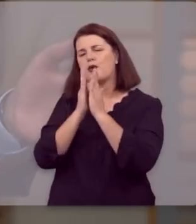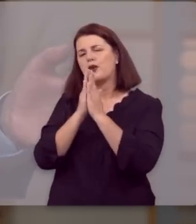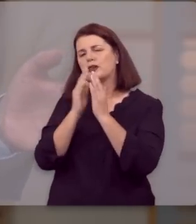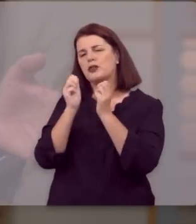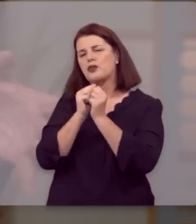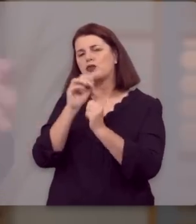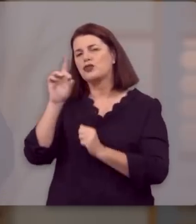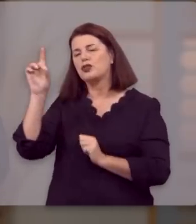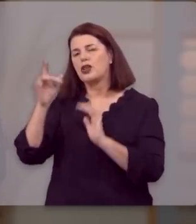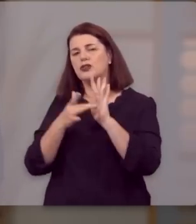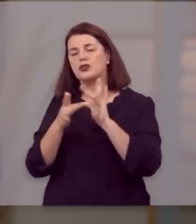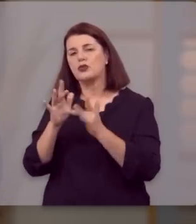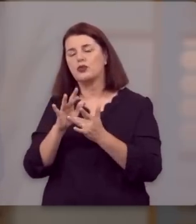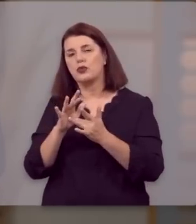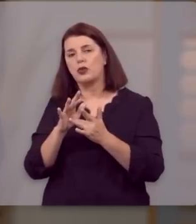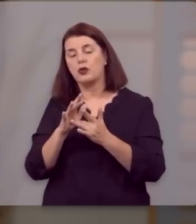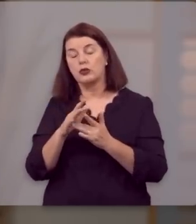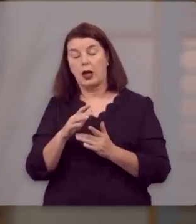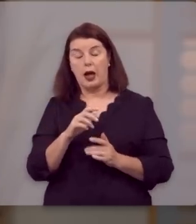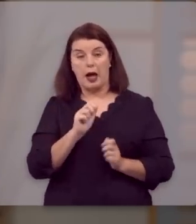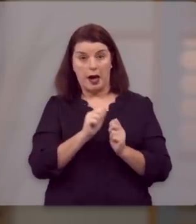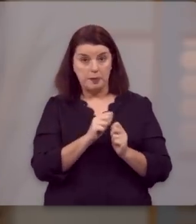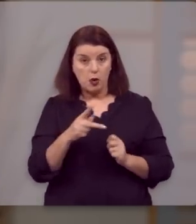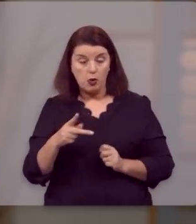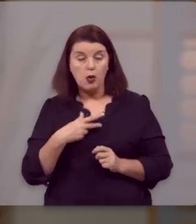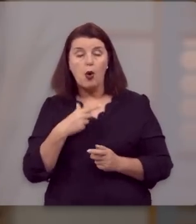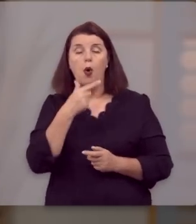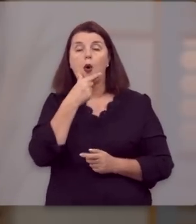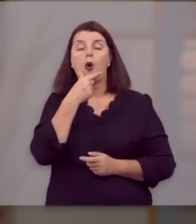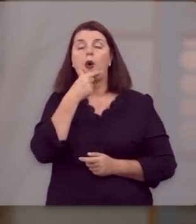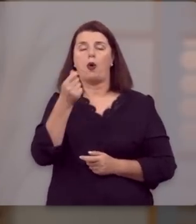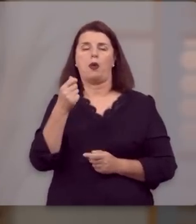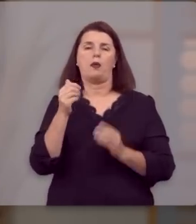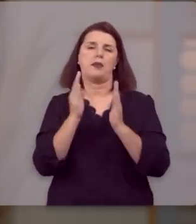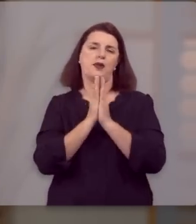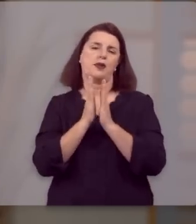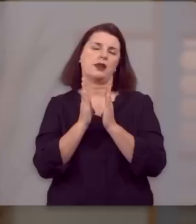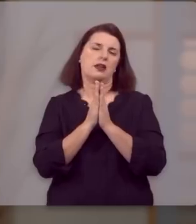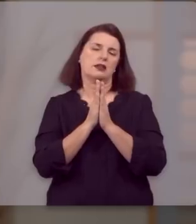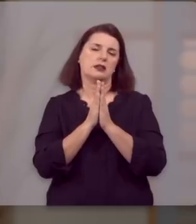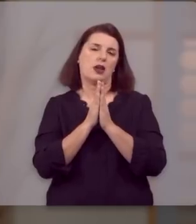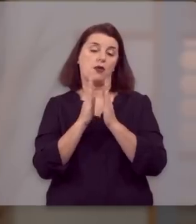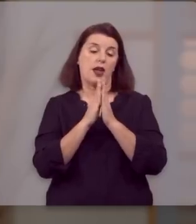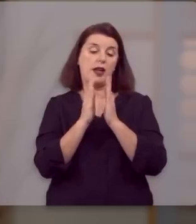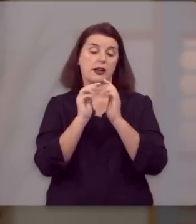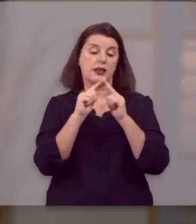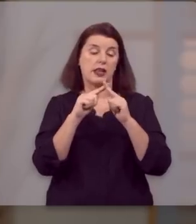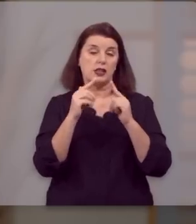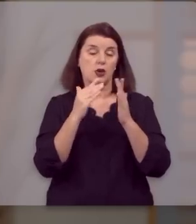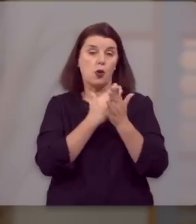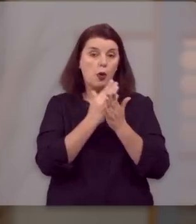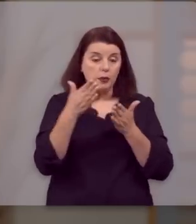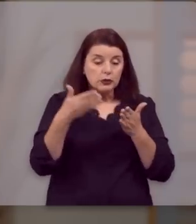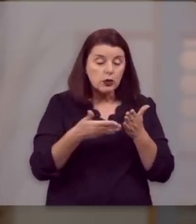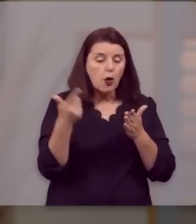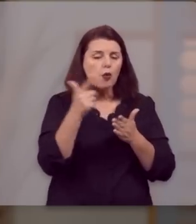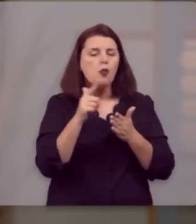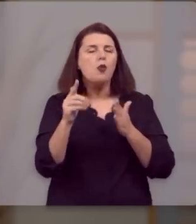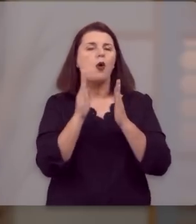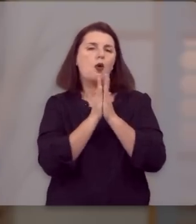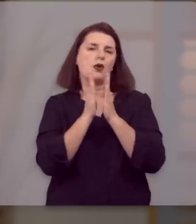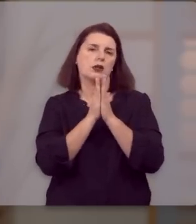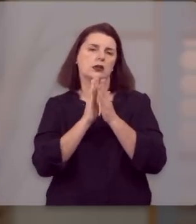Jesus. Os apóstolos foram homens de oração, e a igreja que decorreu daí perseverava